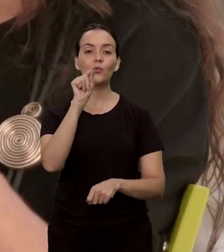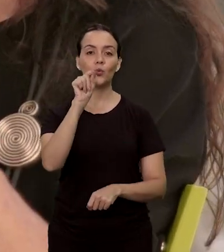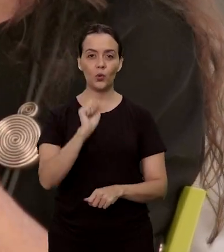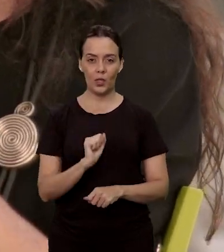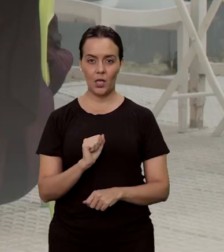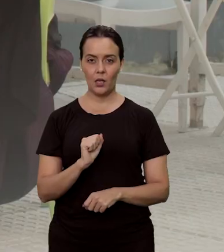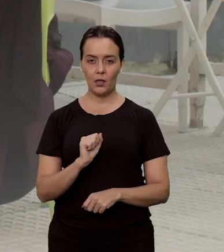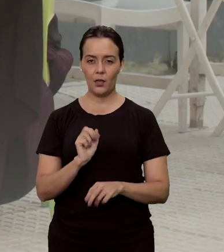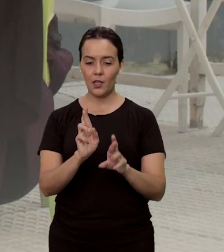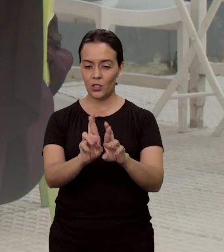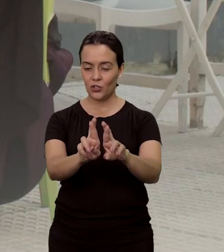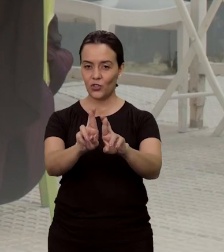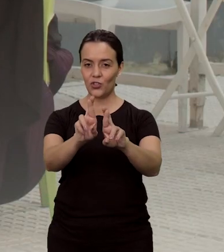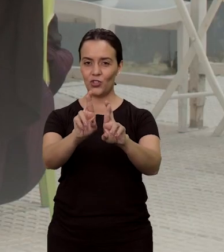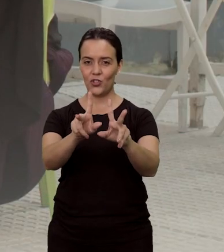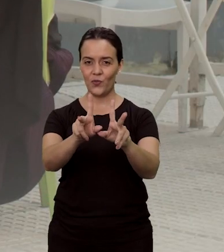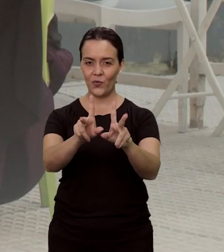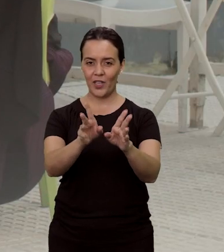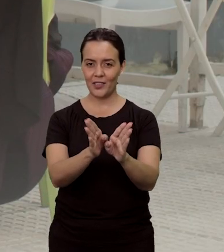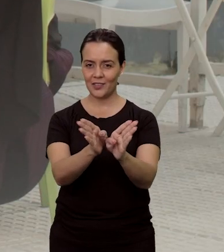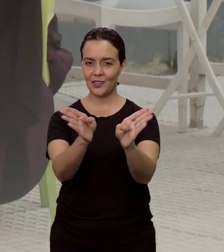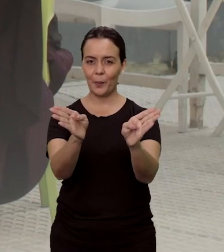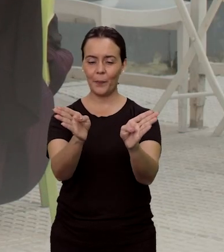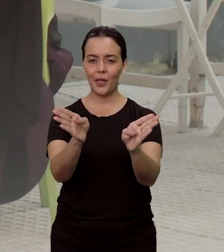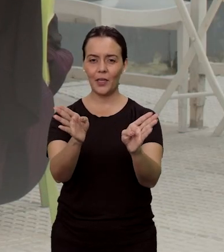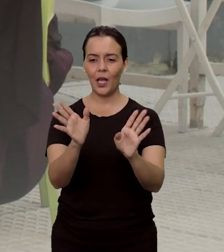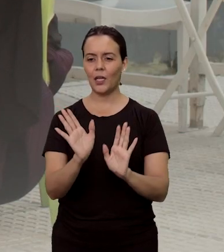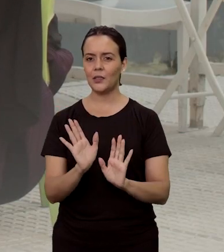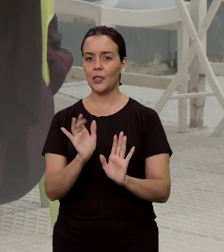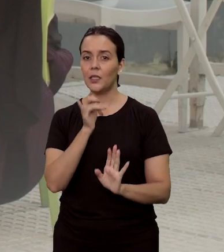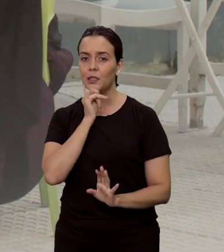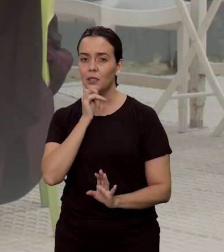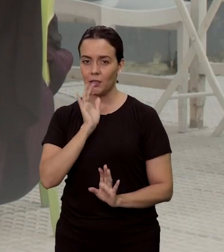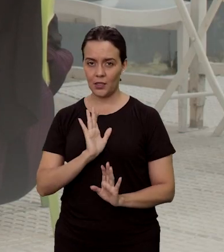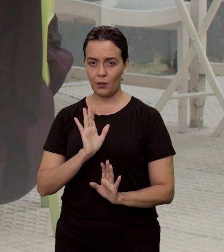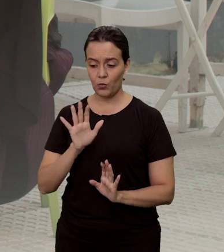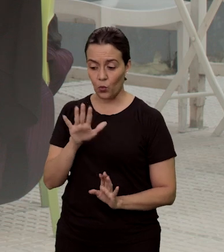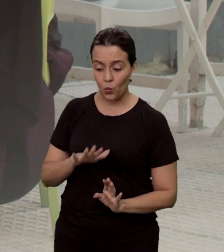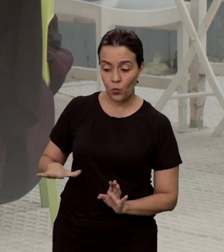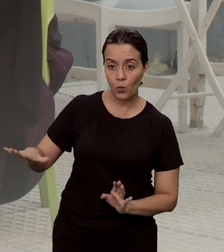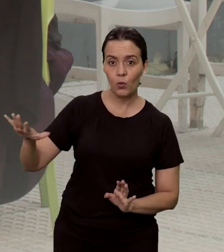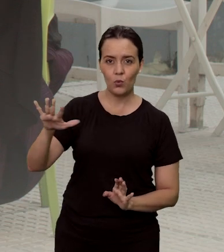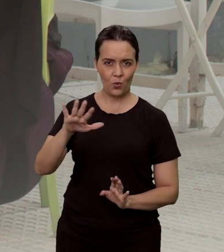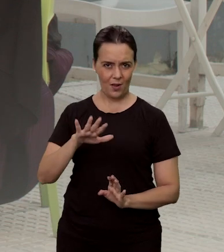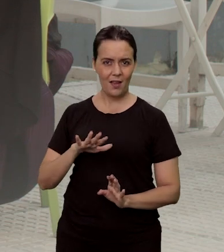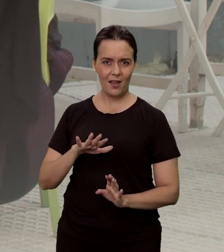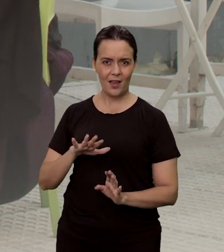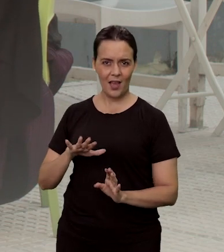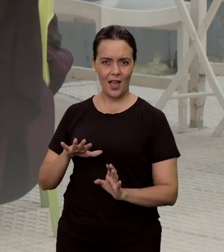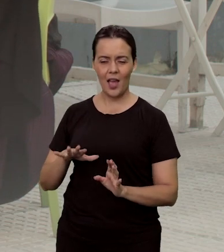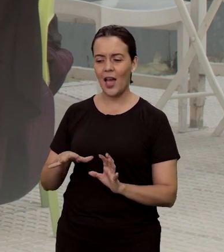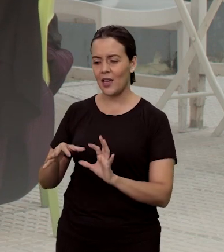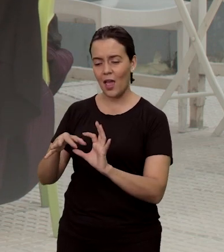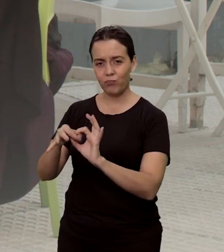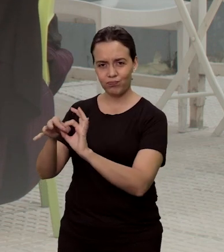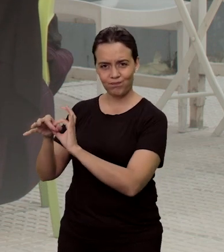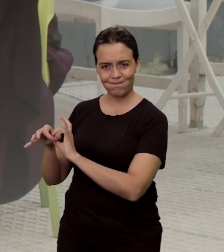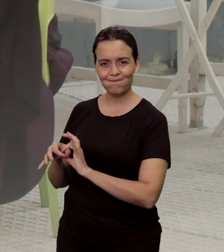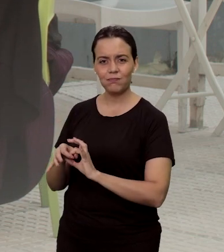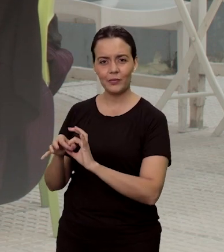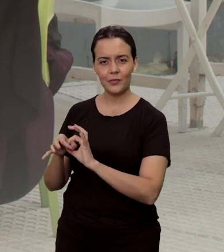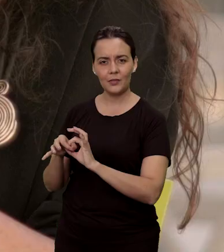as diferenças. Porque você pega um ambiente super polarizado, quando você começa a ver que futuro se deseja, aí a gente se